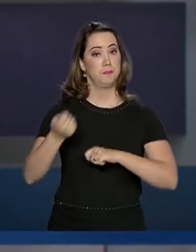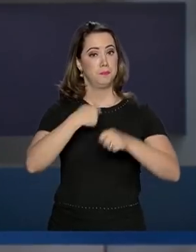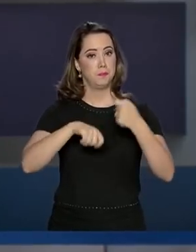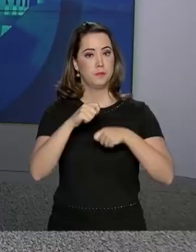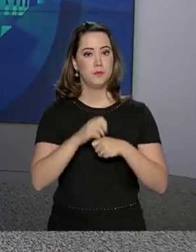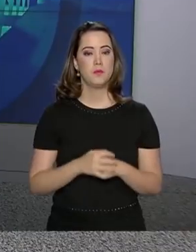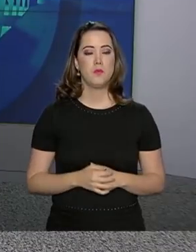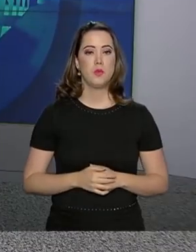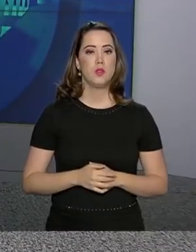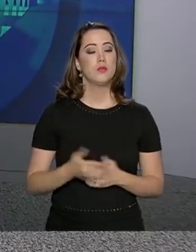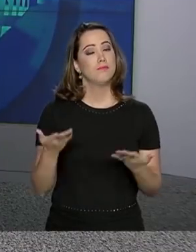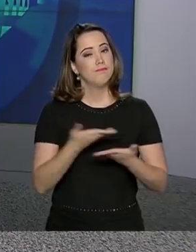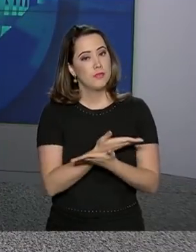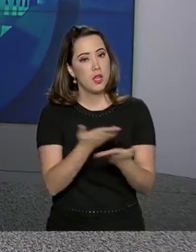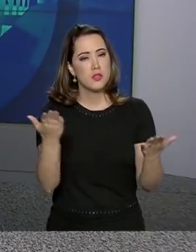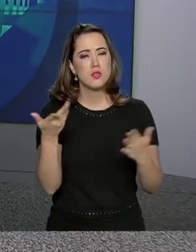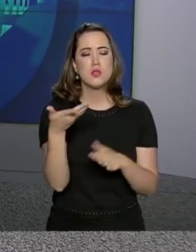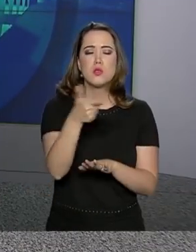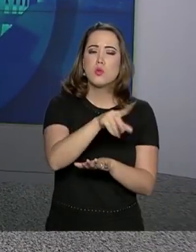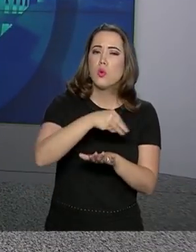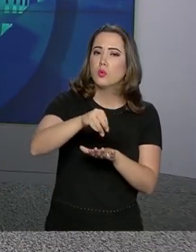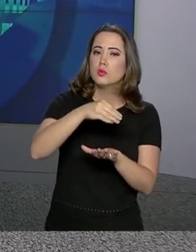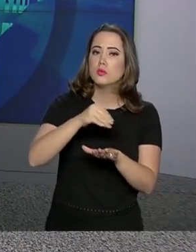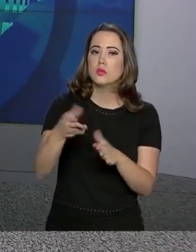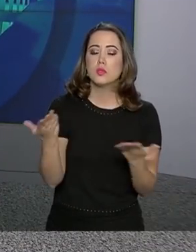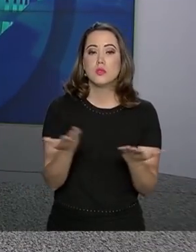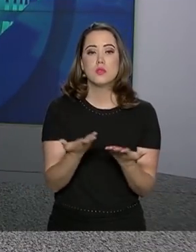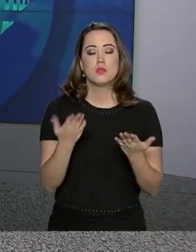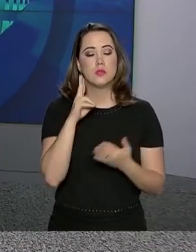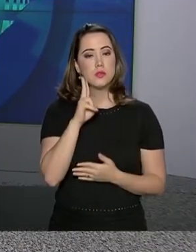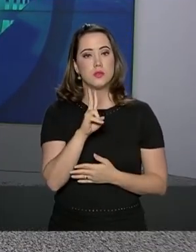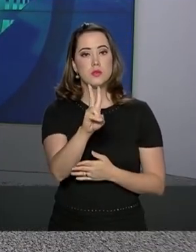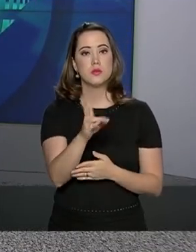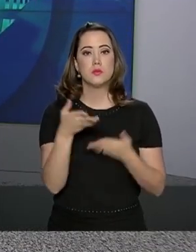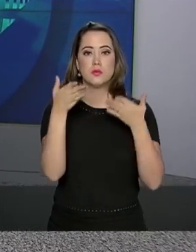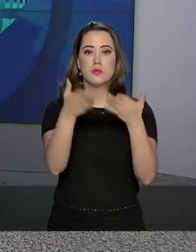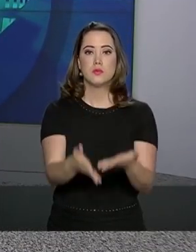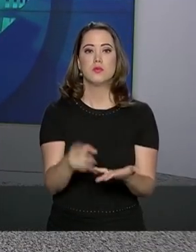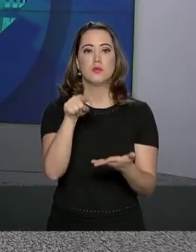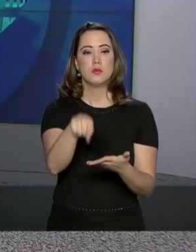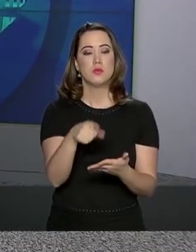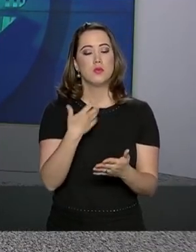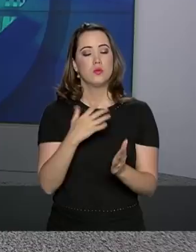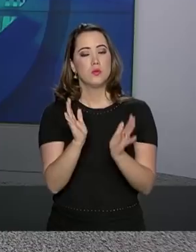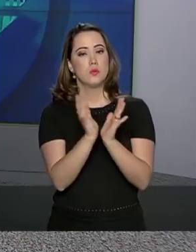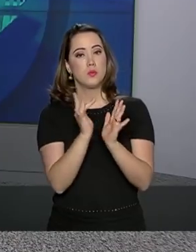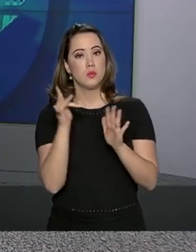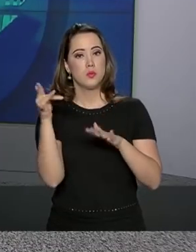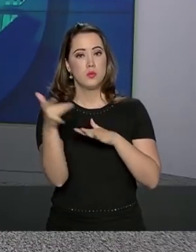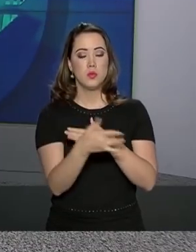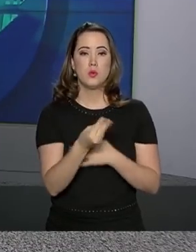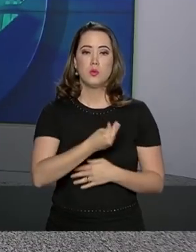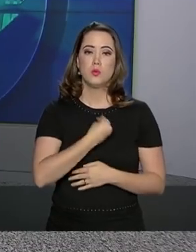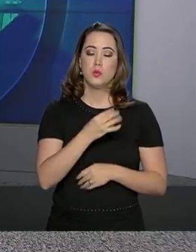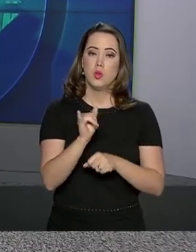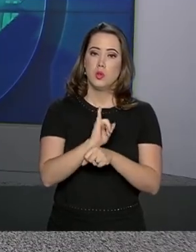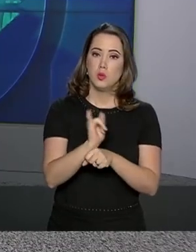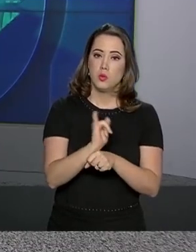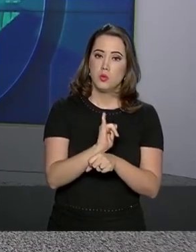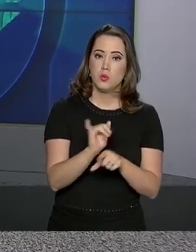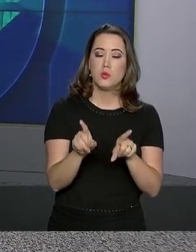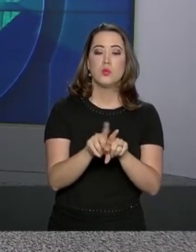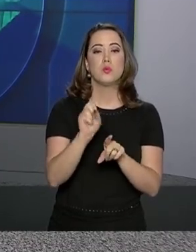Guedes. Essas e outras notícias você acompanha agora e para participar basta acessar o bate-papo ao vivo no YouTube